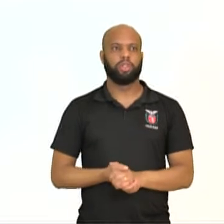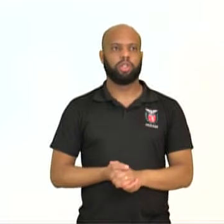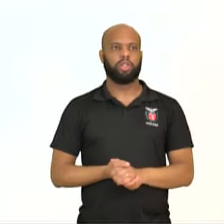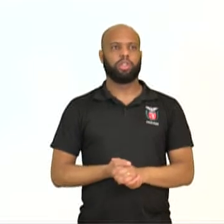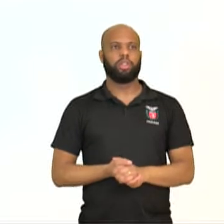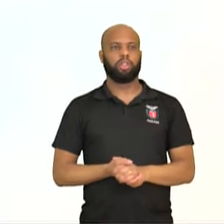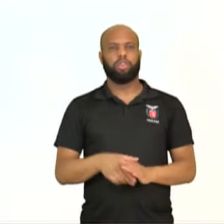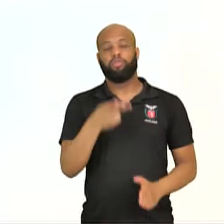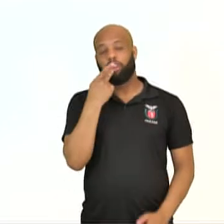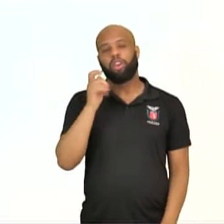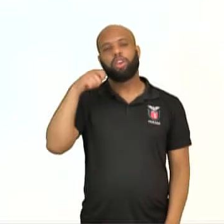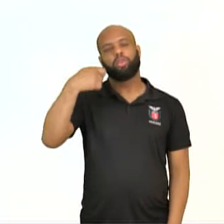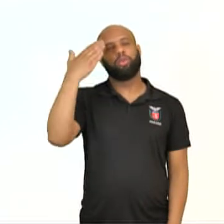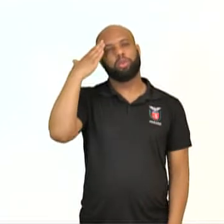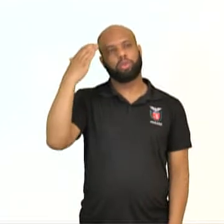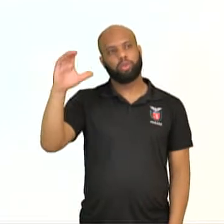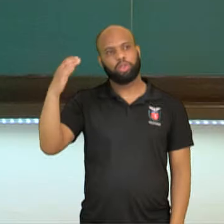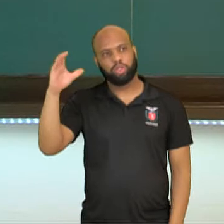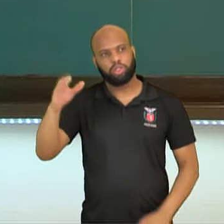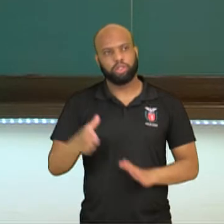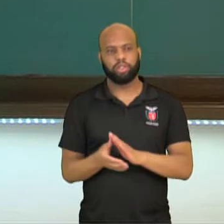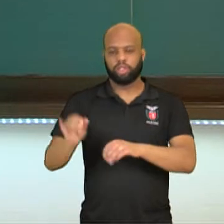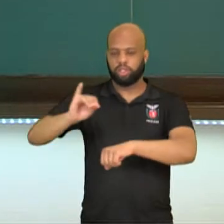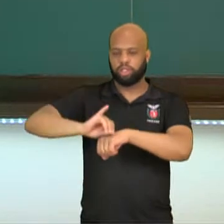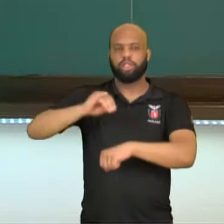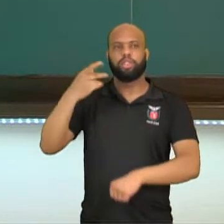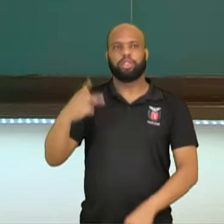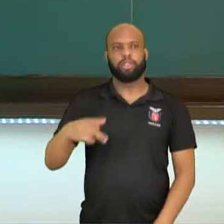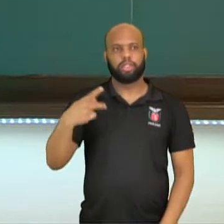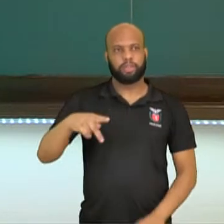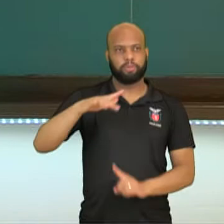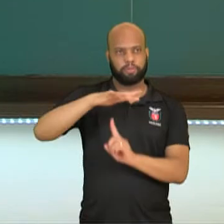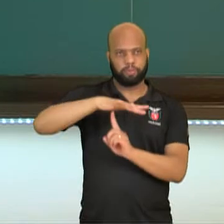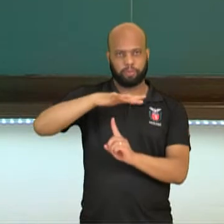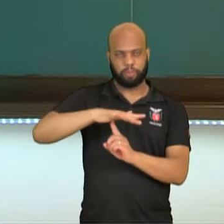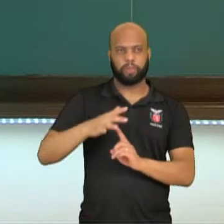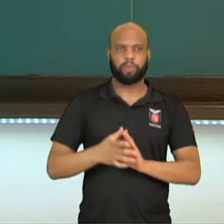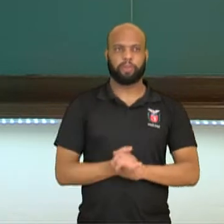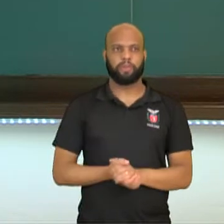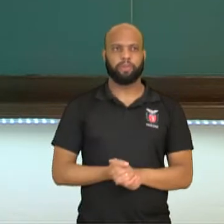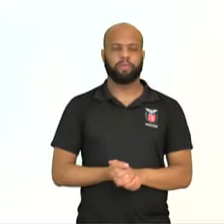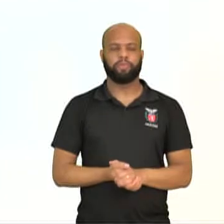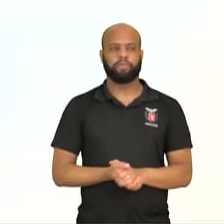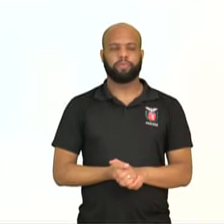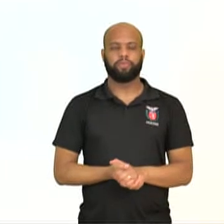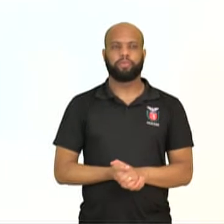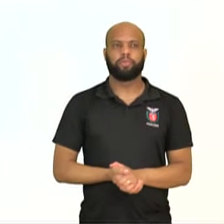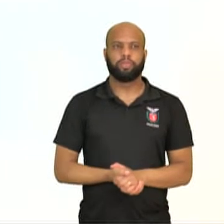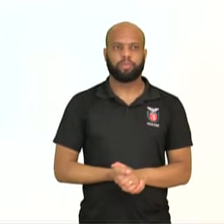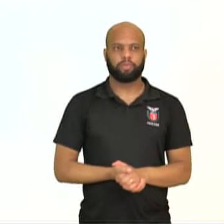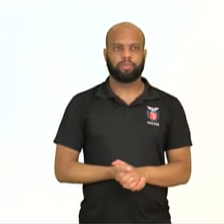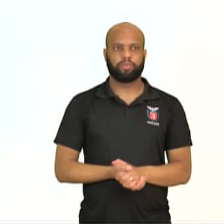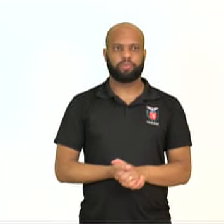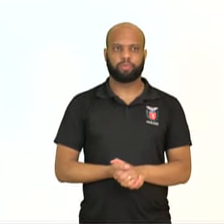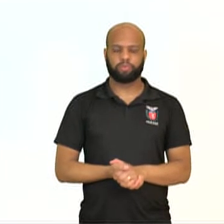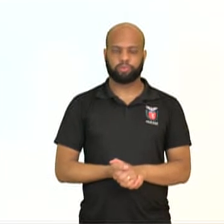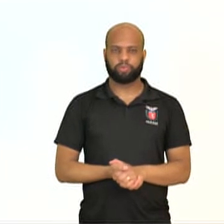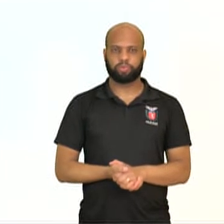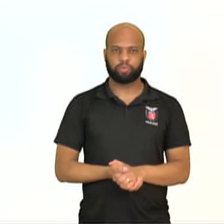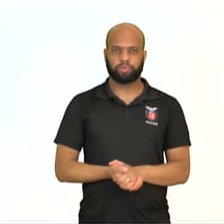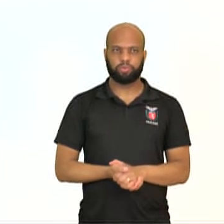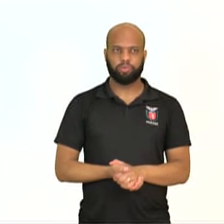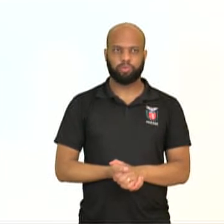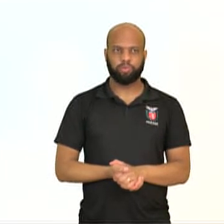de Curitiba, tá? A capital aqui do nosso estado do Paraná. Qual seria el viaje de